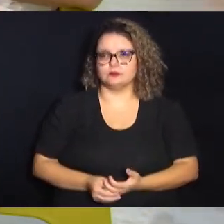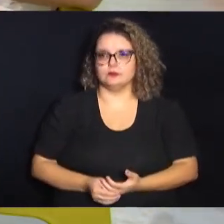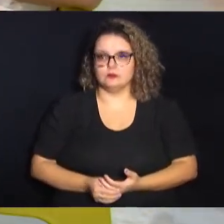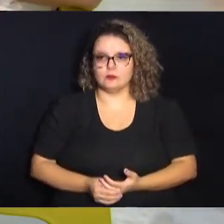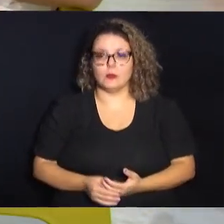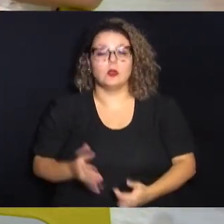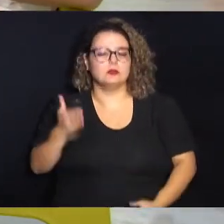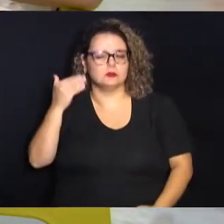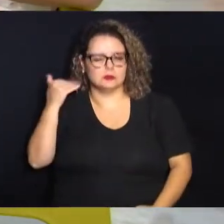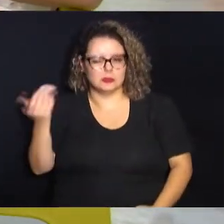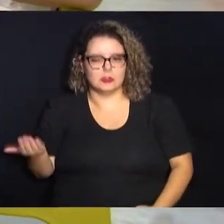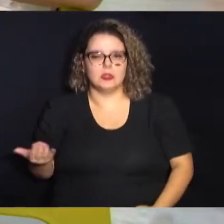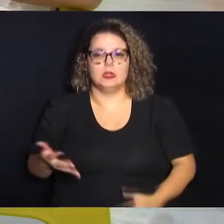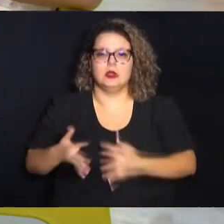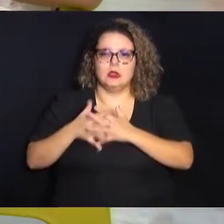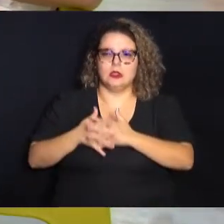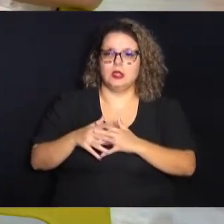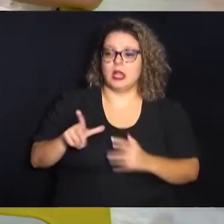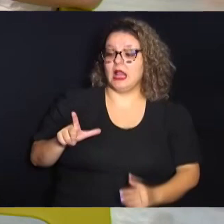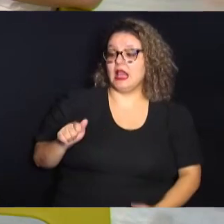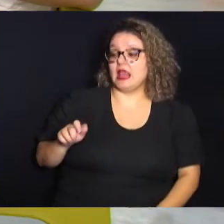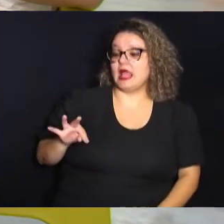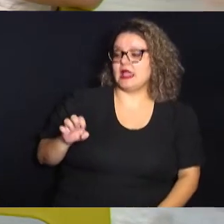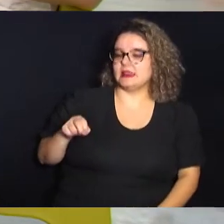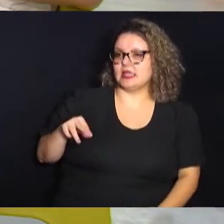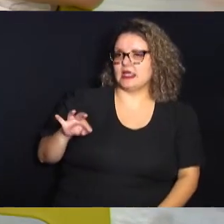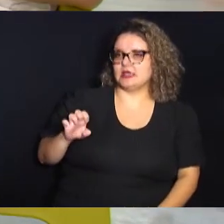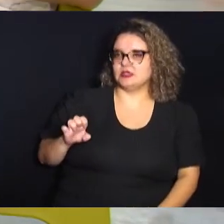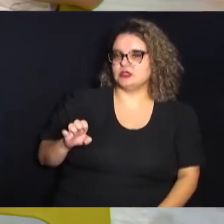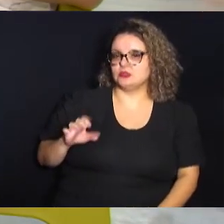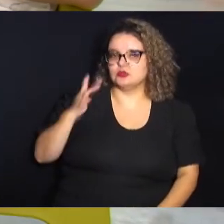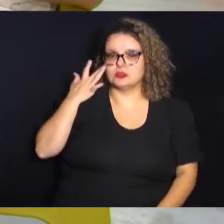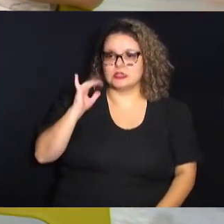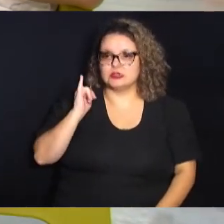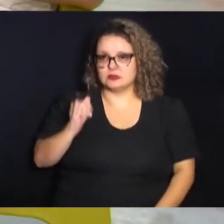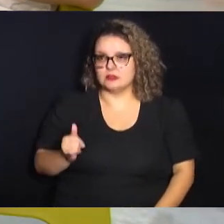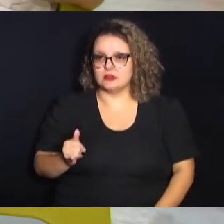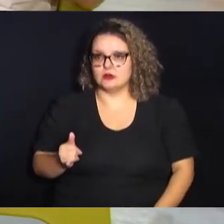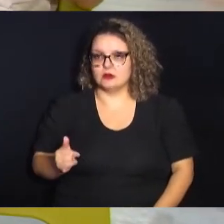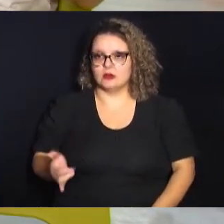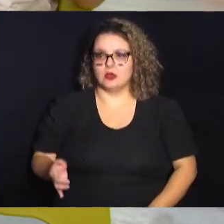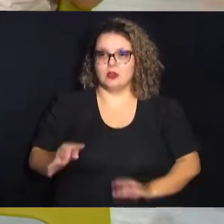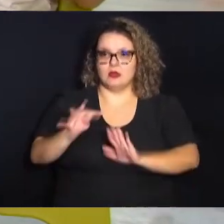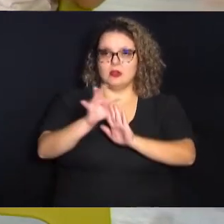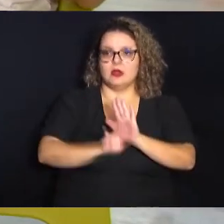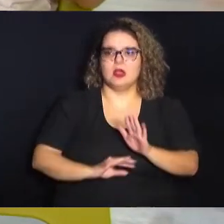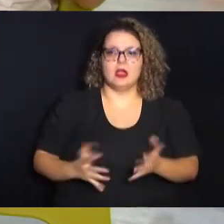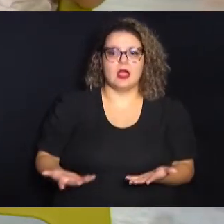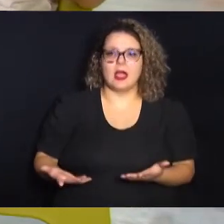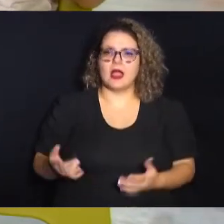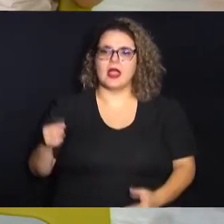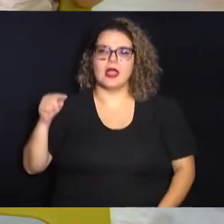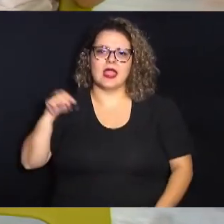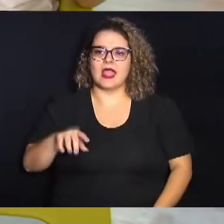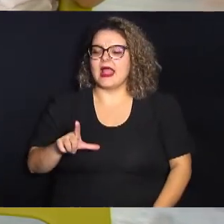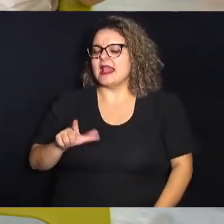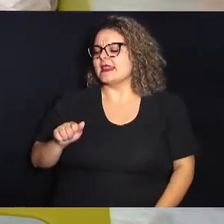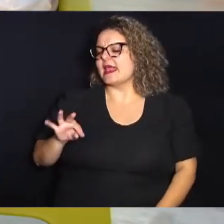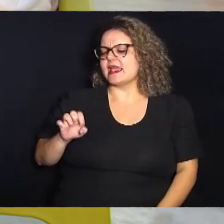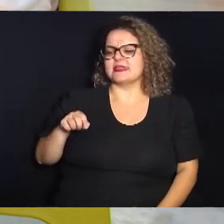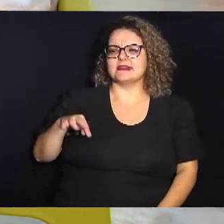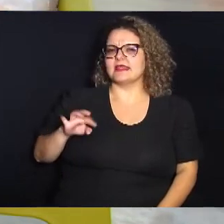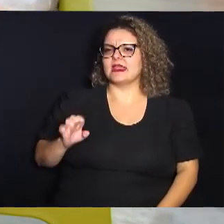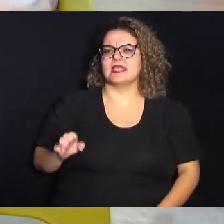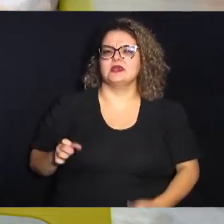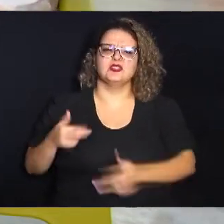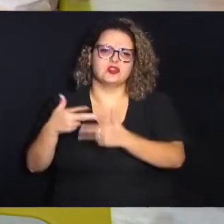muito na moda e causa muita confusão é a palavra latente. Não sei se você já viu, mas é muito comum você pegar um texto que fala assim, né? É latente que